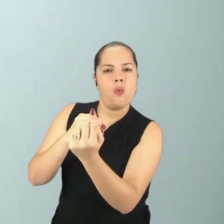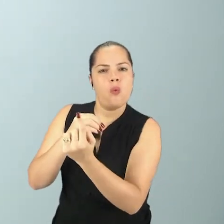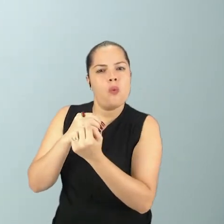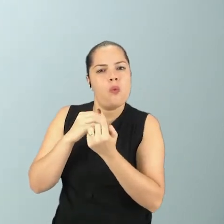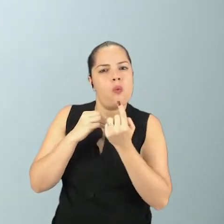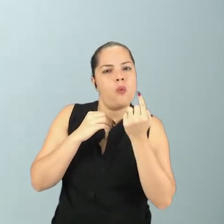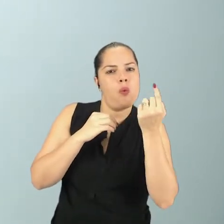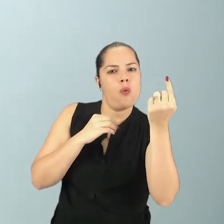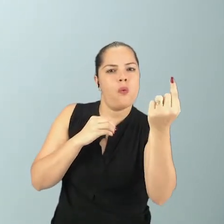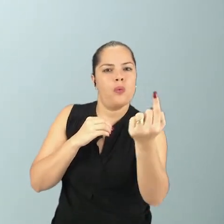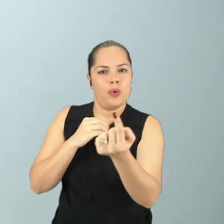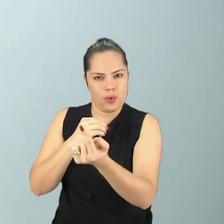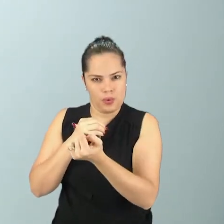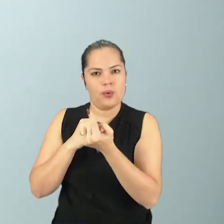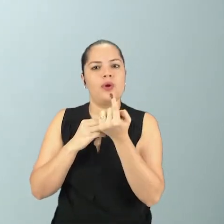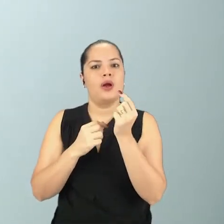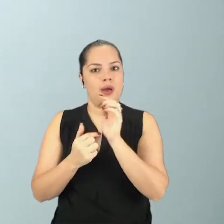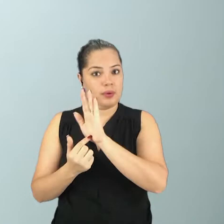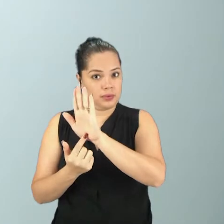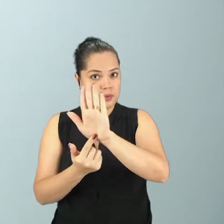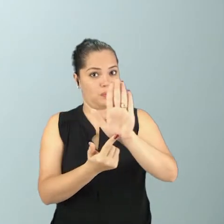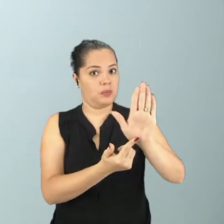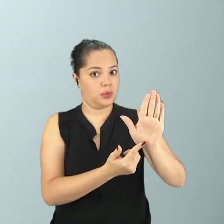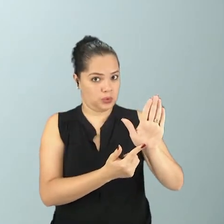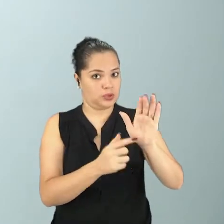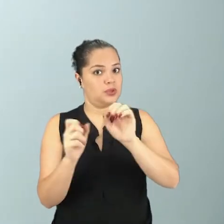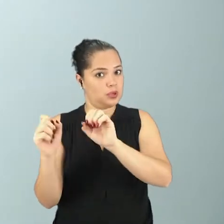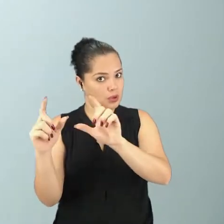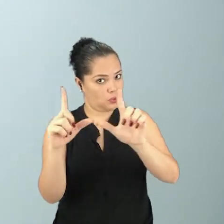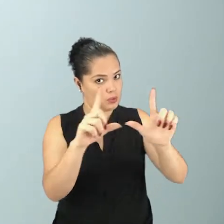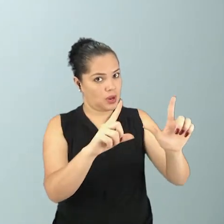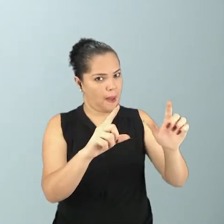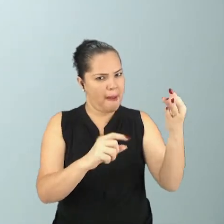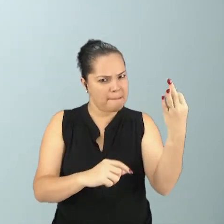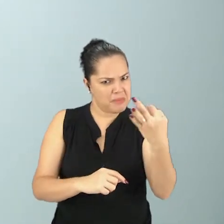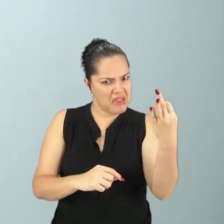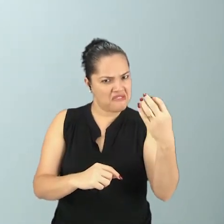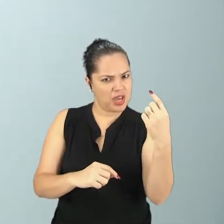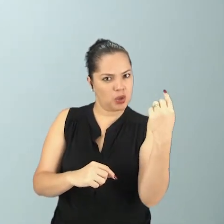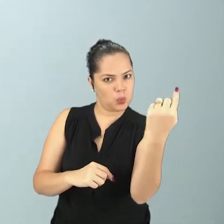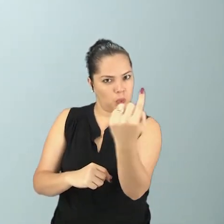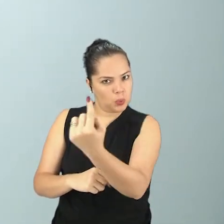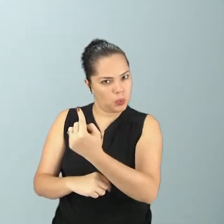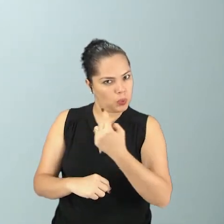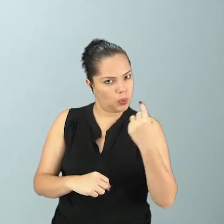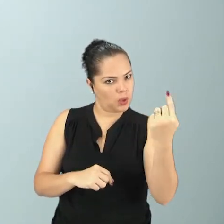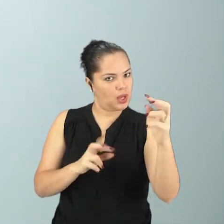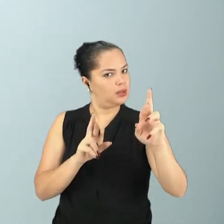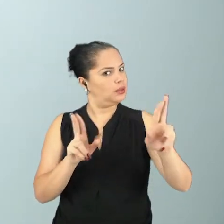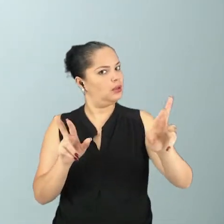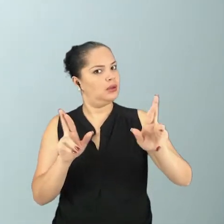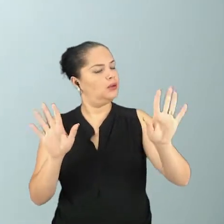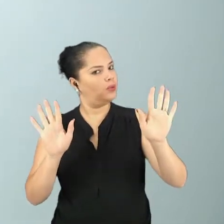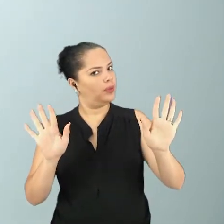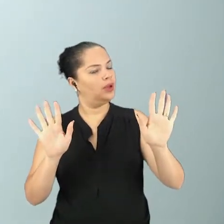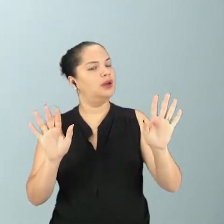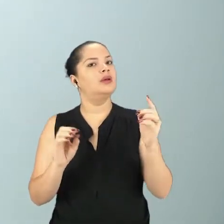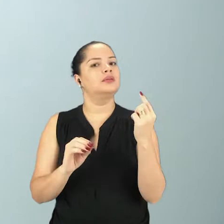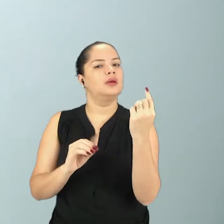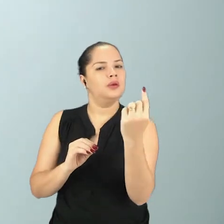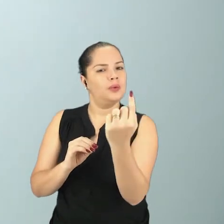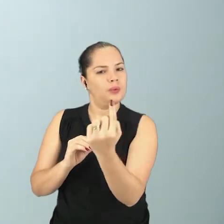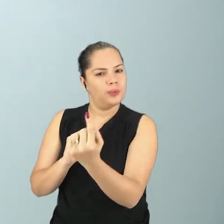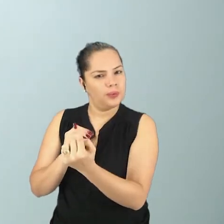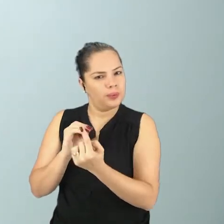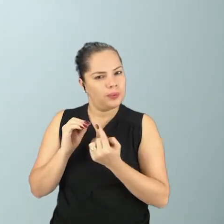alongada, né? Vejam que lá no slide mostra, não é uma órbita, um círculo perfeito, é uma órbita alongada. Então em determinado tempo o planeta